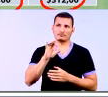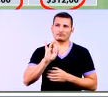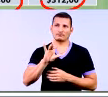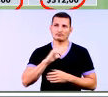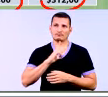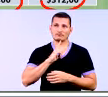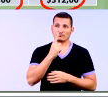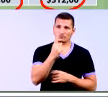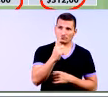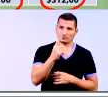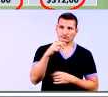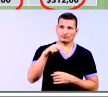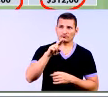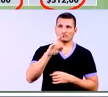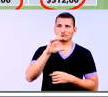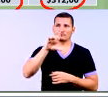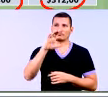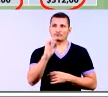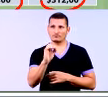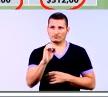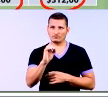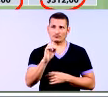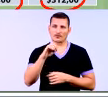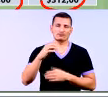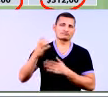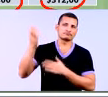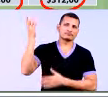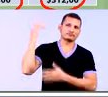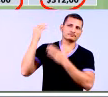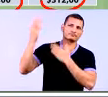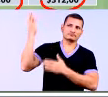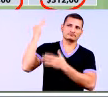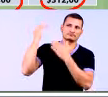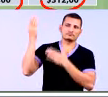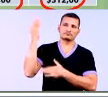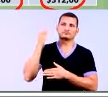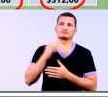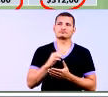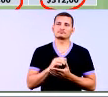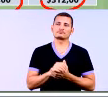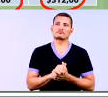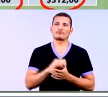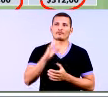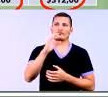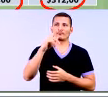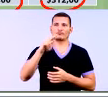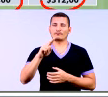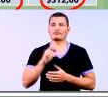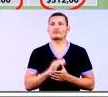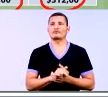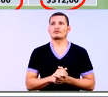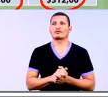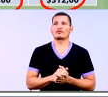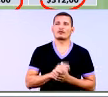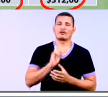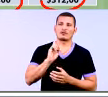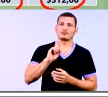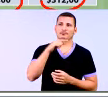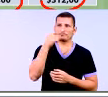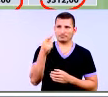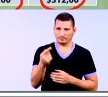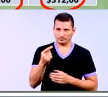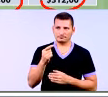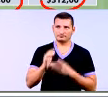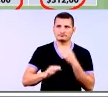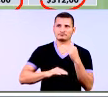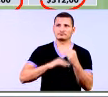ou seja, é o processador lá dos primórdios, dos primeiros processadores aí que a gente conhece. Depois vem a evolução dele, que é